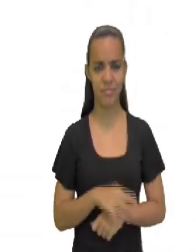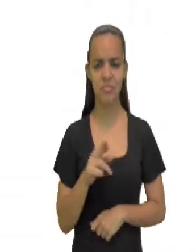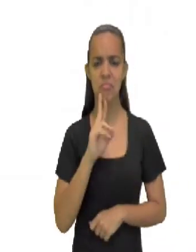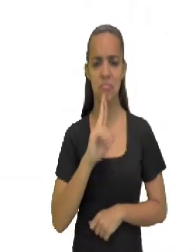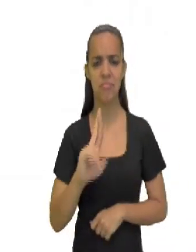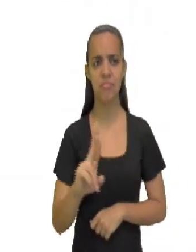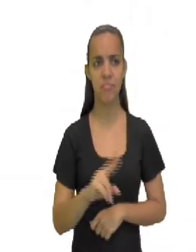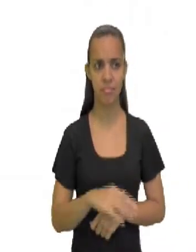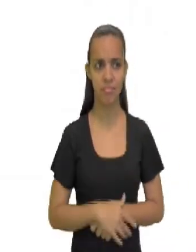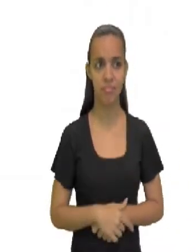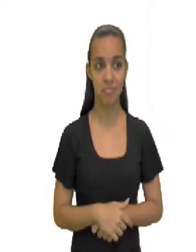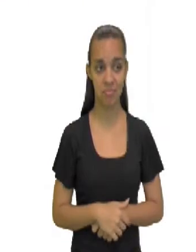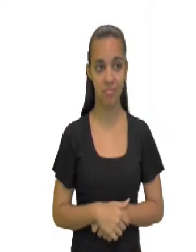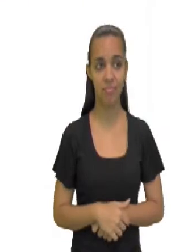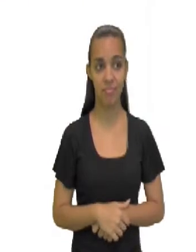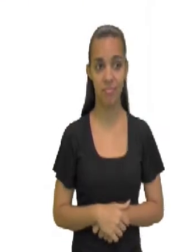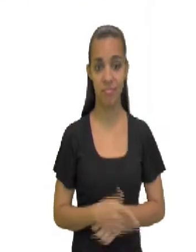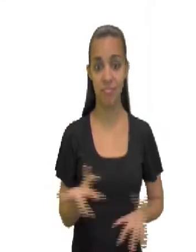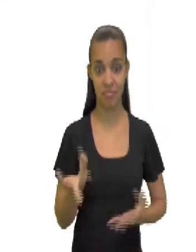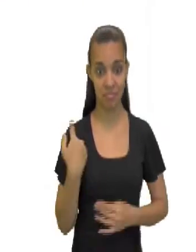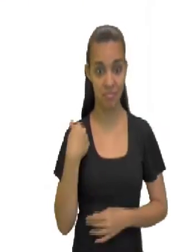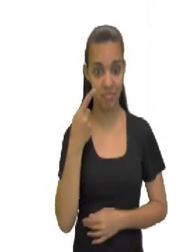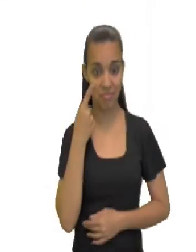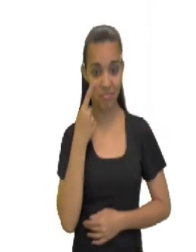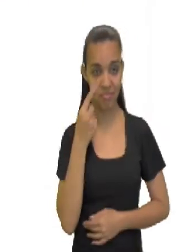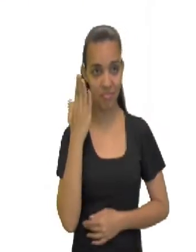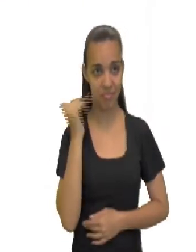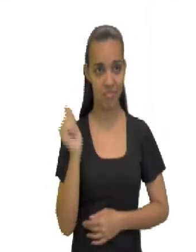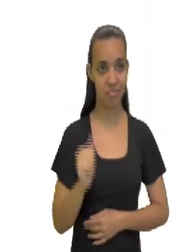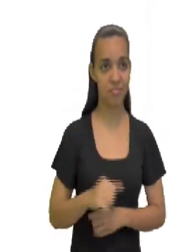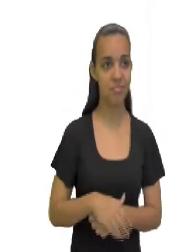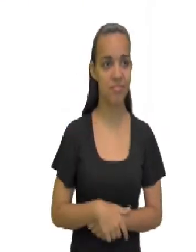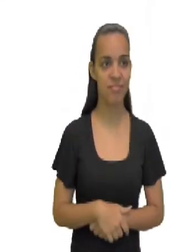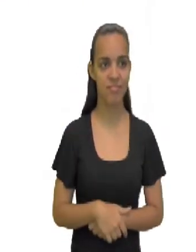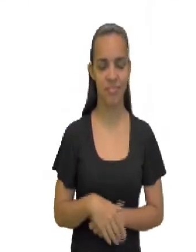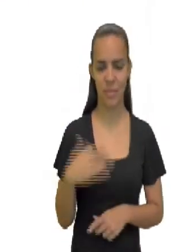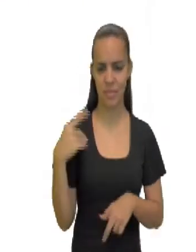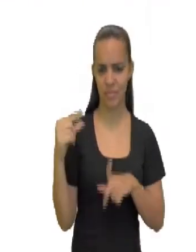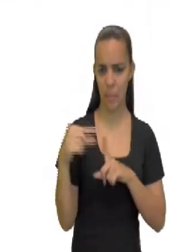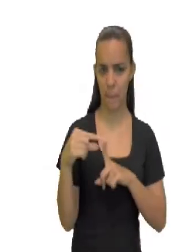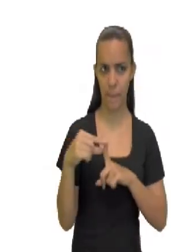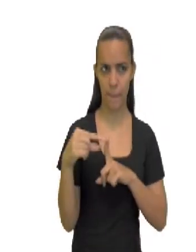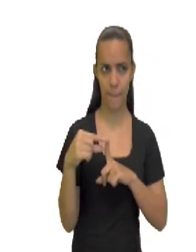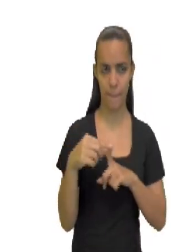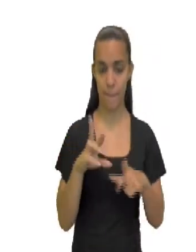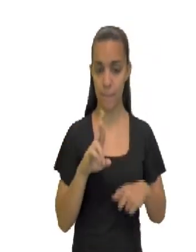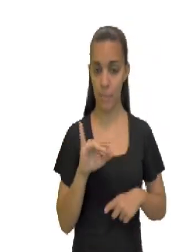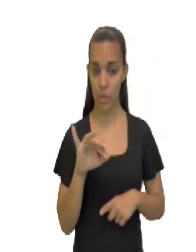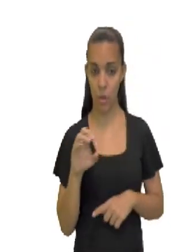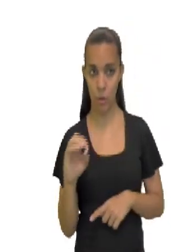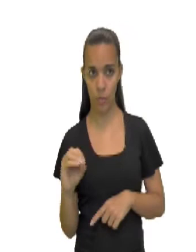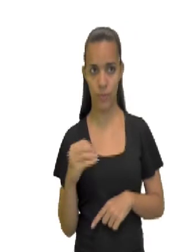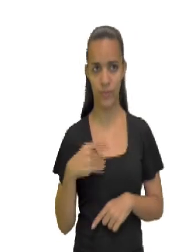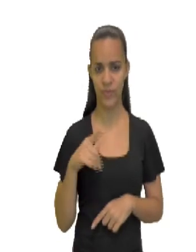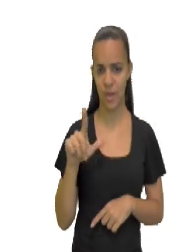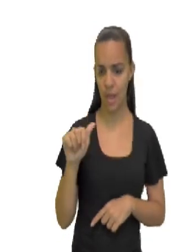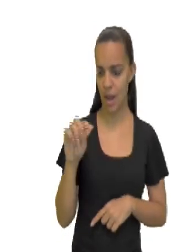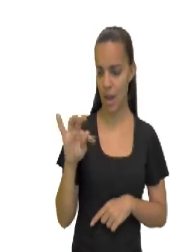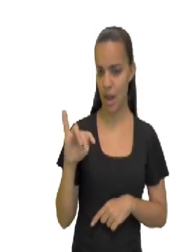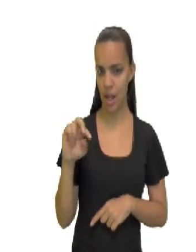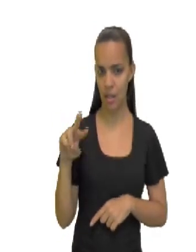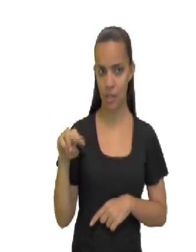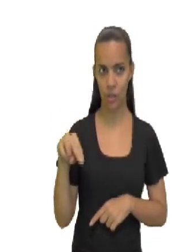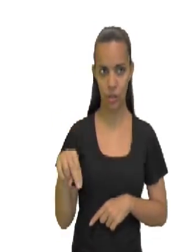responder? Vamos ver se é isso mesmo? A palavra rio, do latim